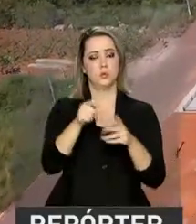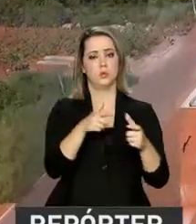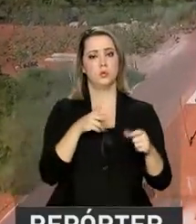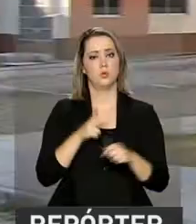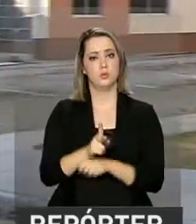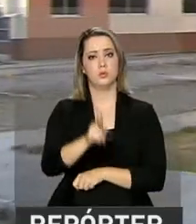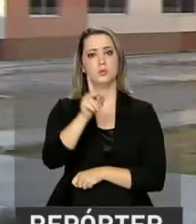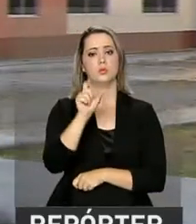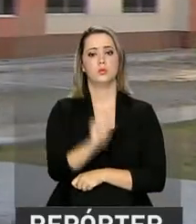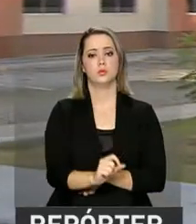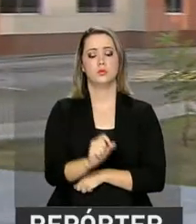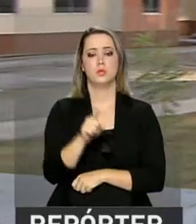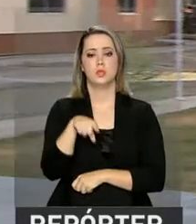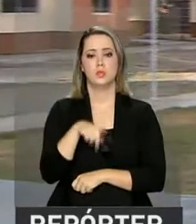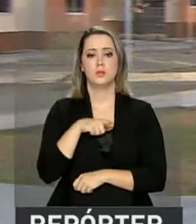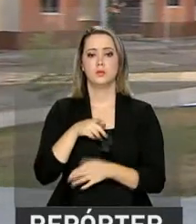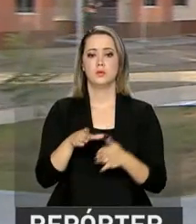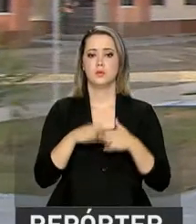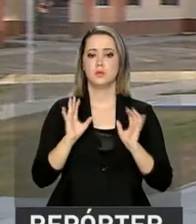momento